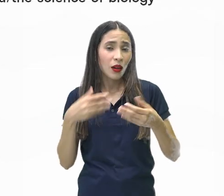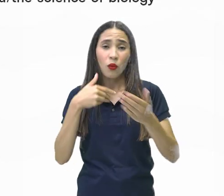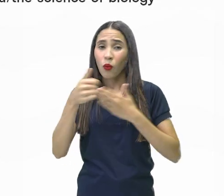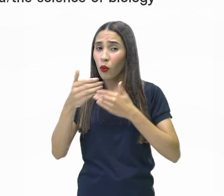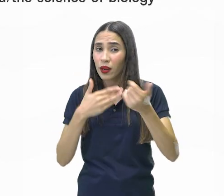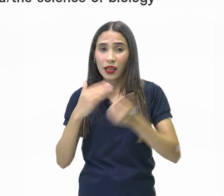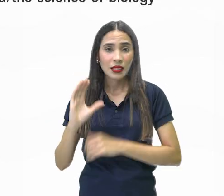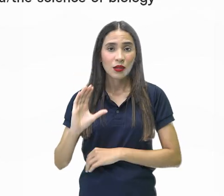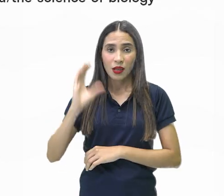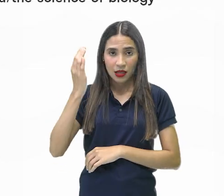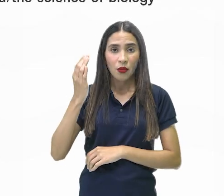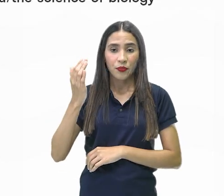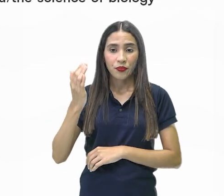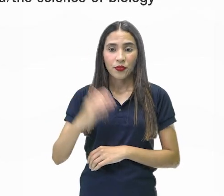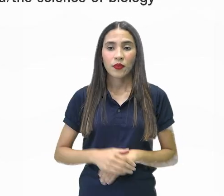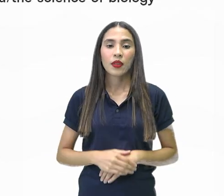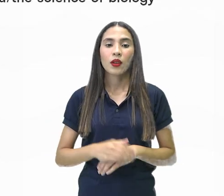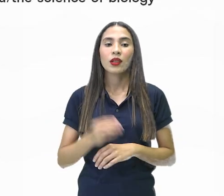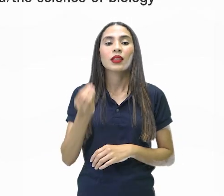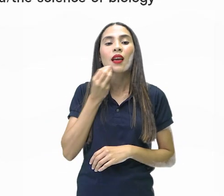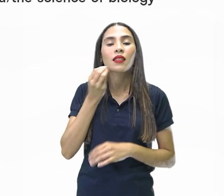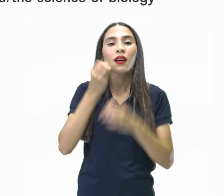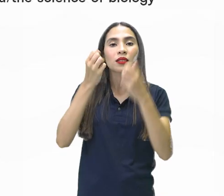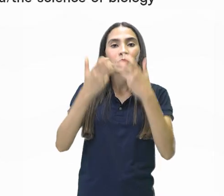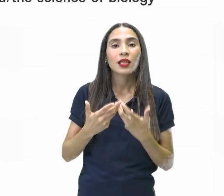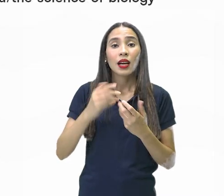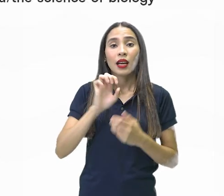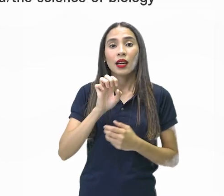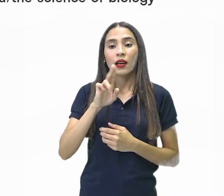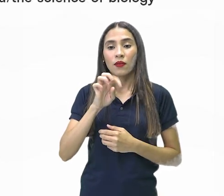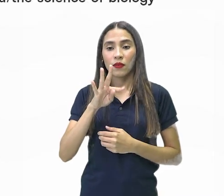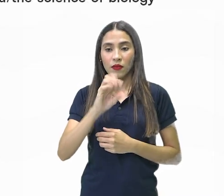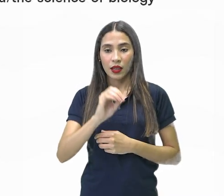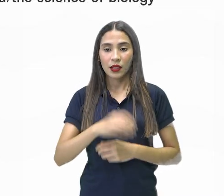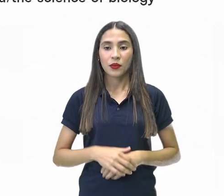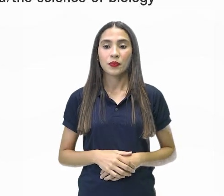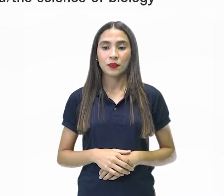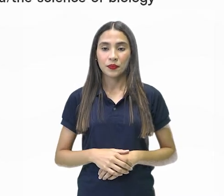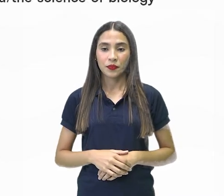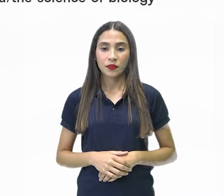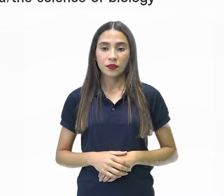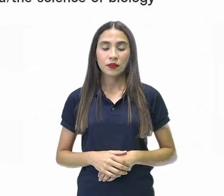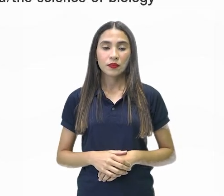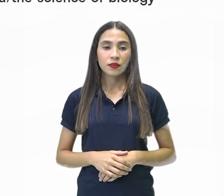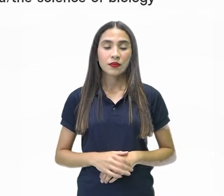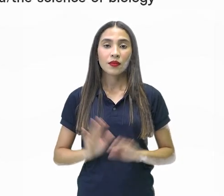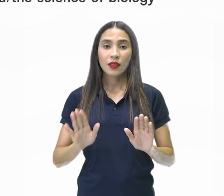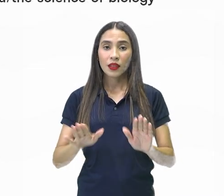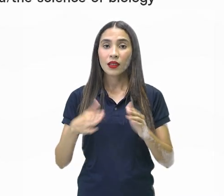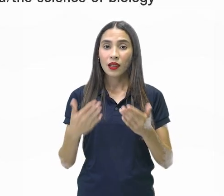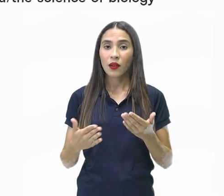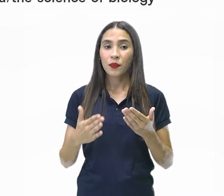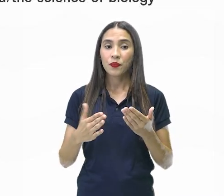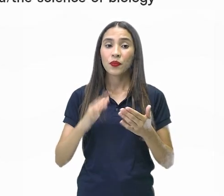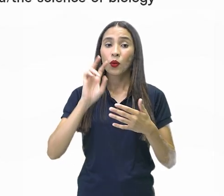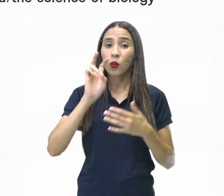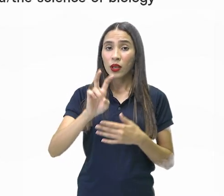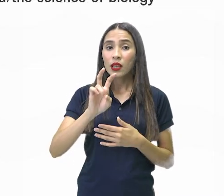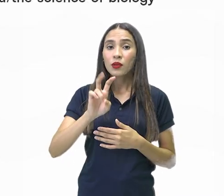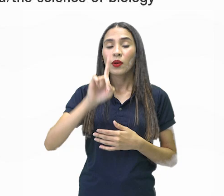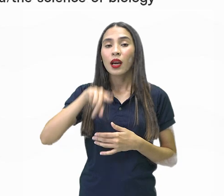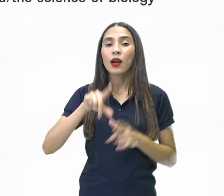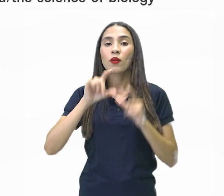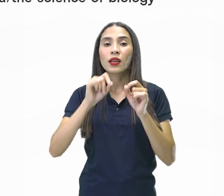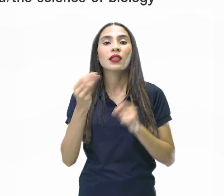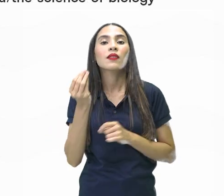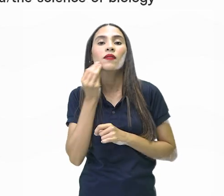para qualquer situação, para a explicação daquele evento, daquela observação que foi feita. Então, o quinto